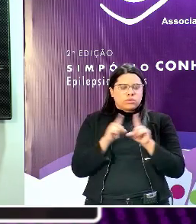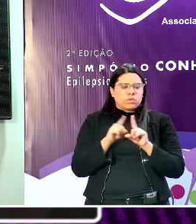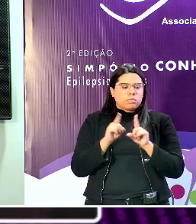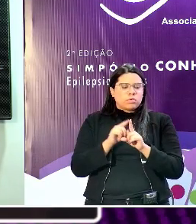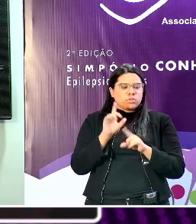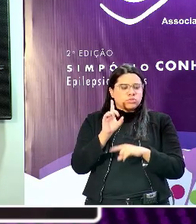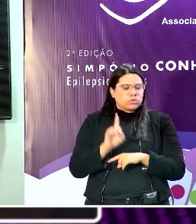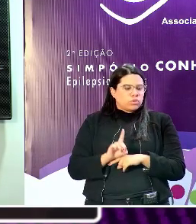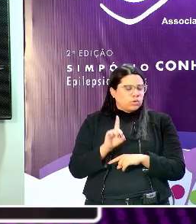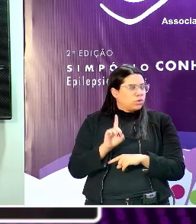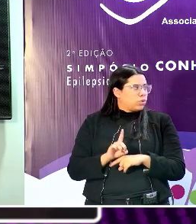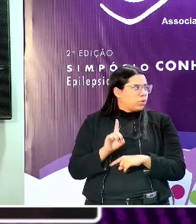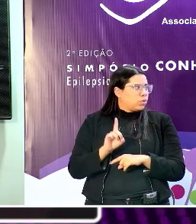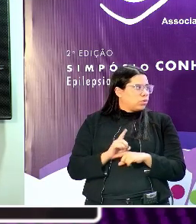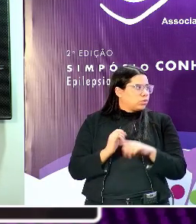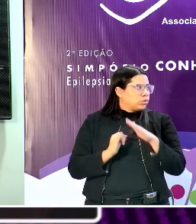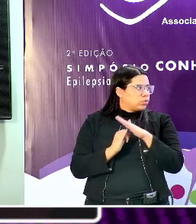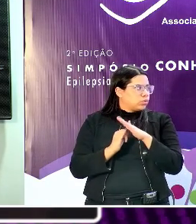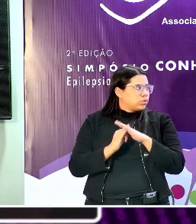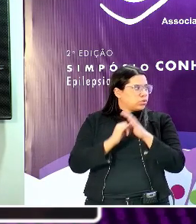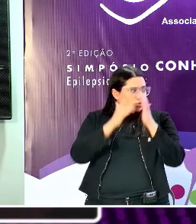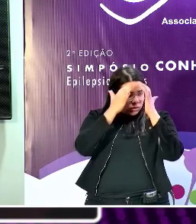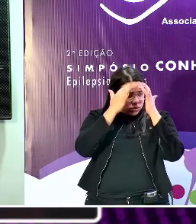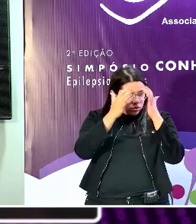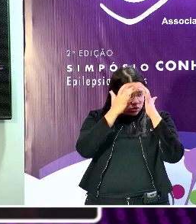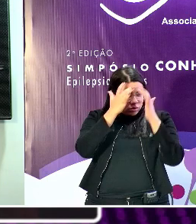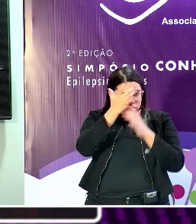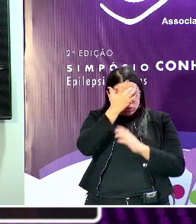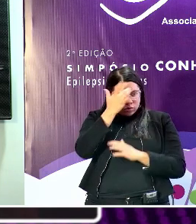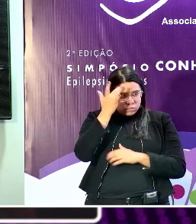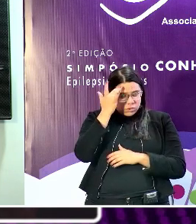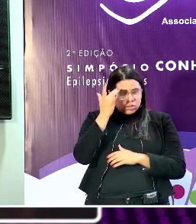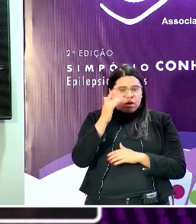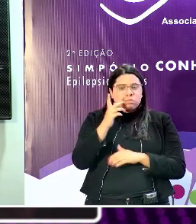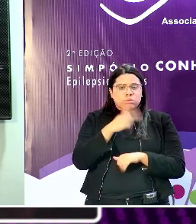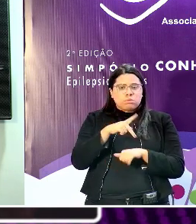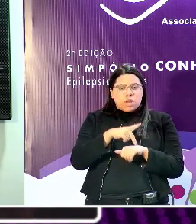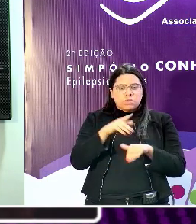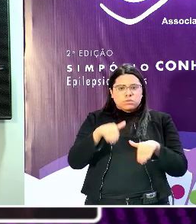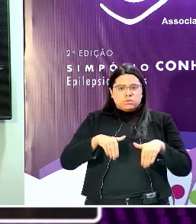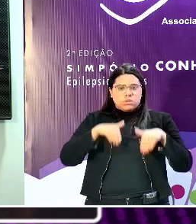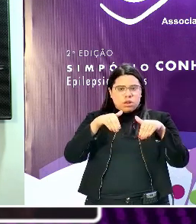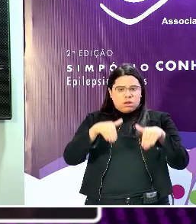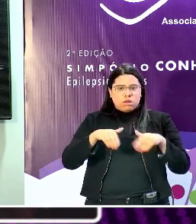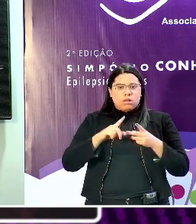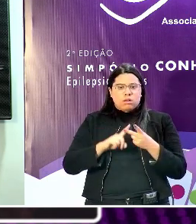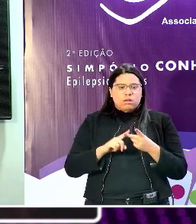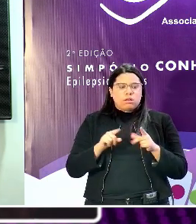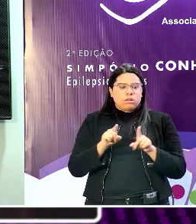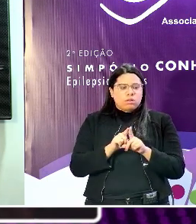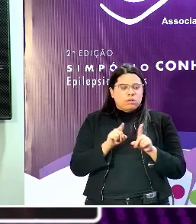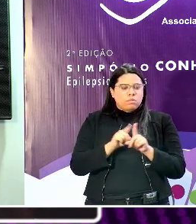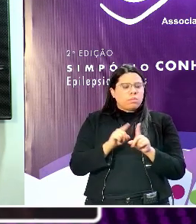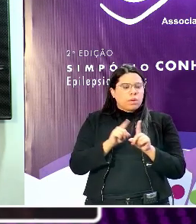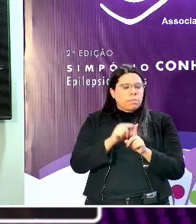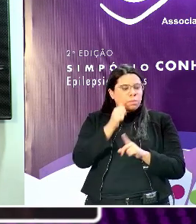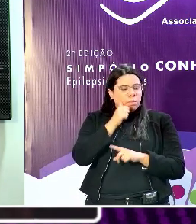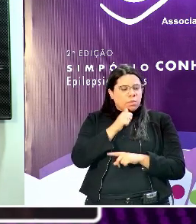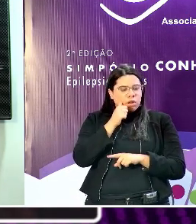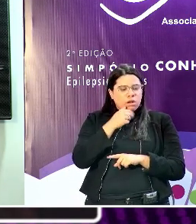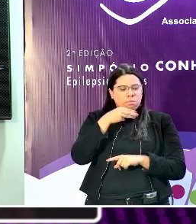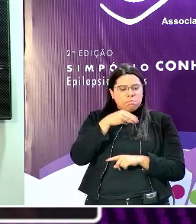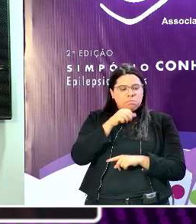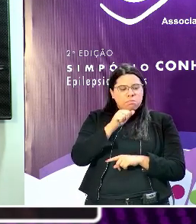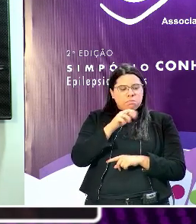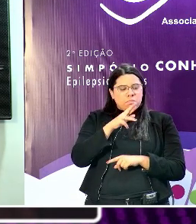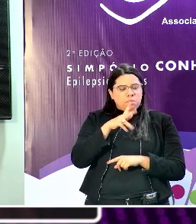Instituto Florey de Neurociência e Saúde Mental na Austrália. E a doutora Márcia Mortari, farmacêutica e professora